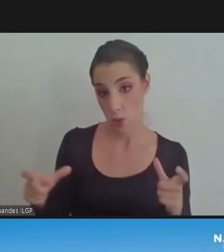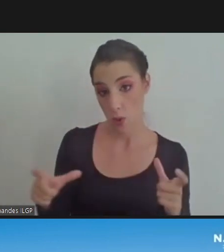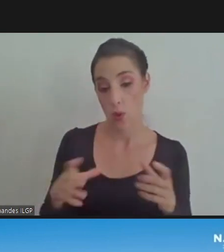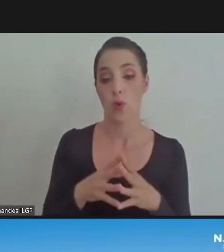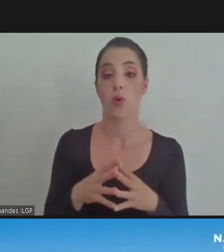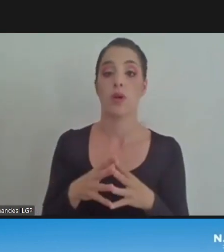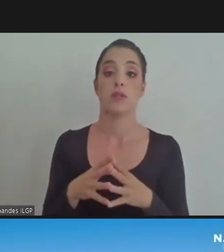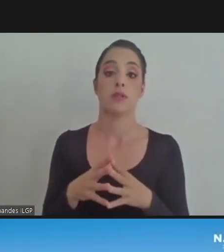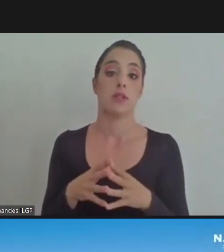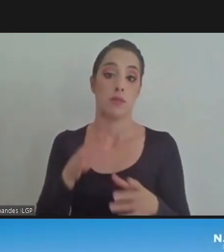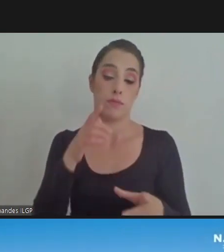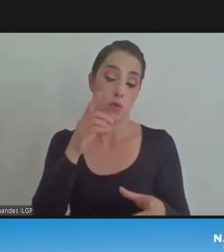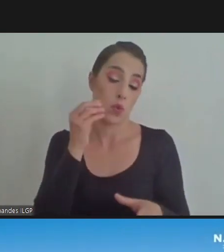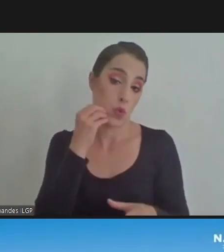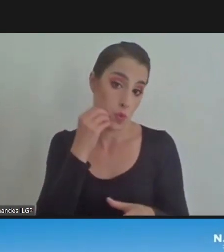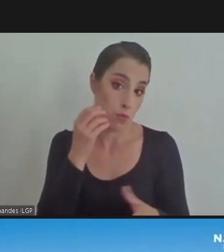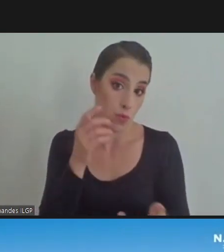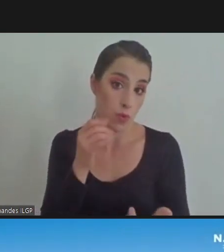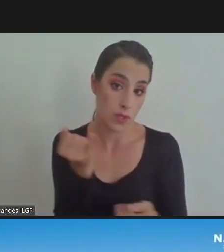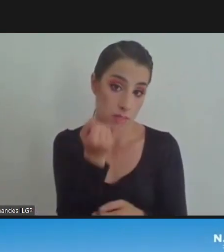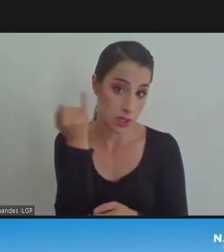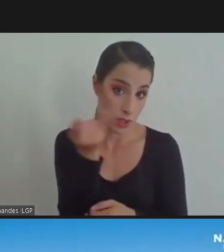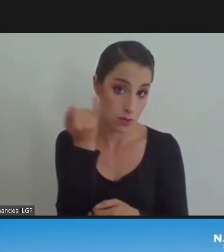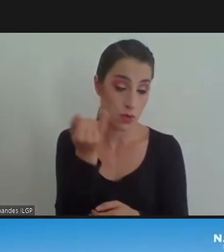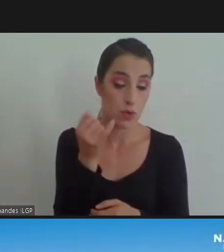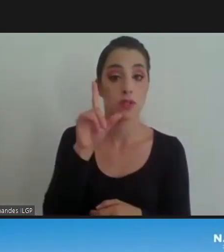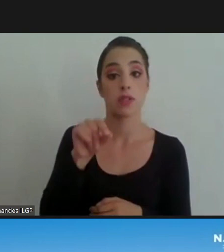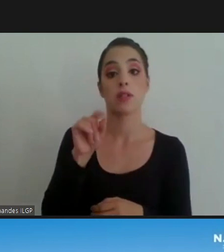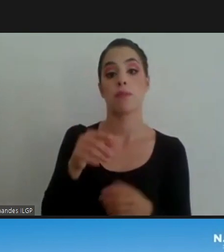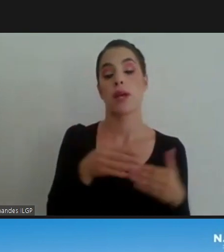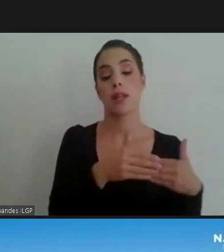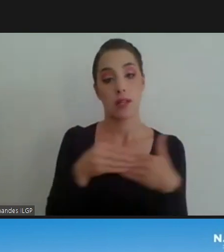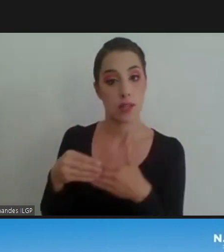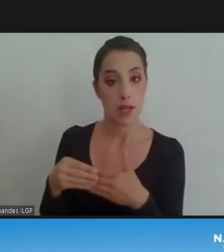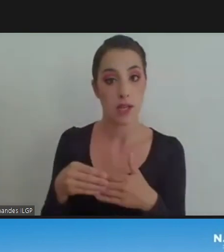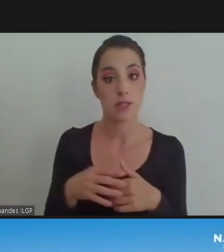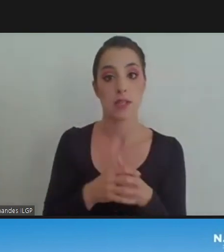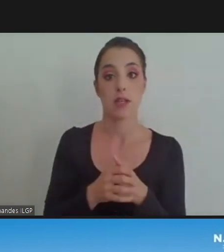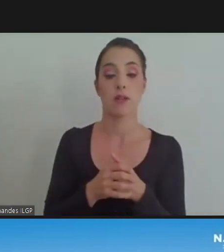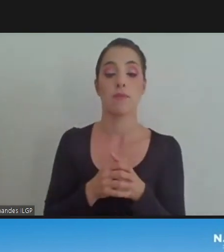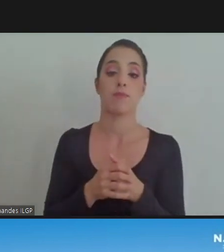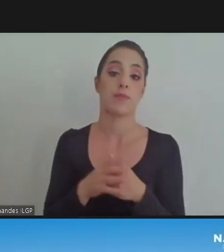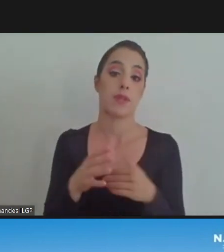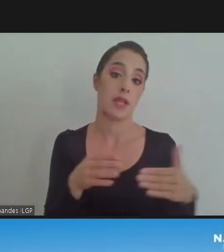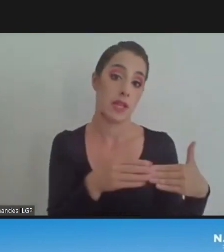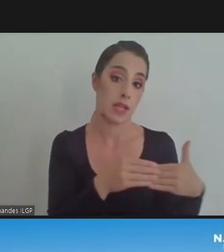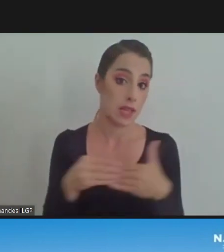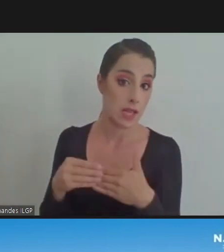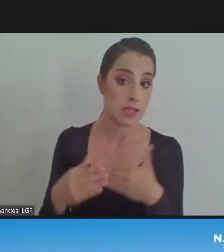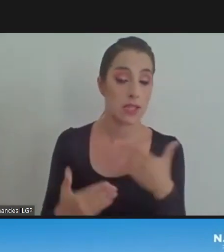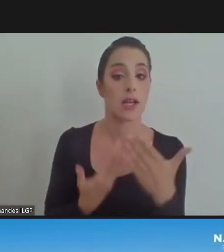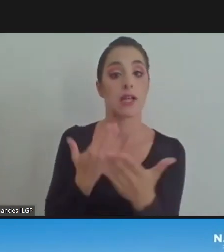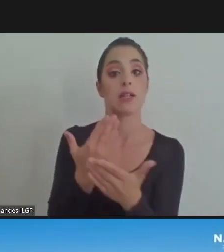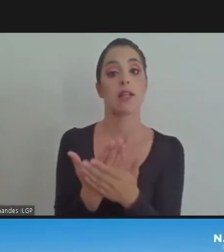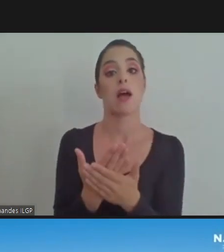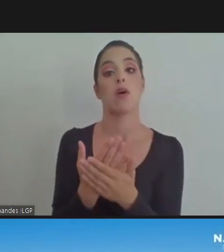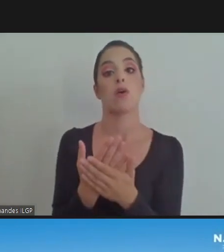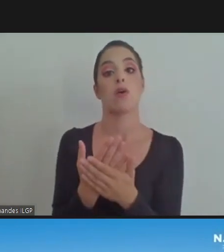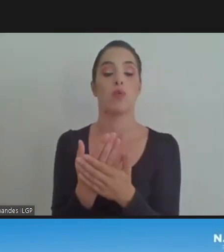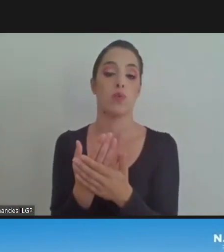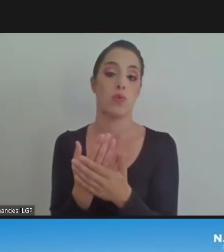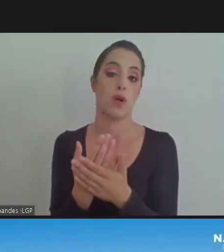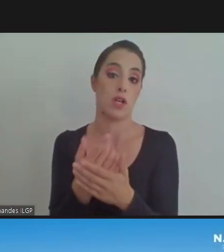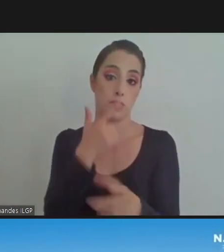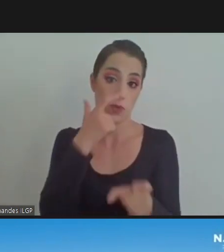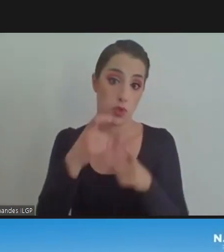você vai transformar as instituições, e tendo lideranças que permitam que os servidores trabalhem com abertura